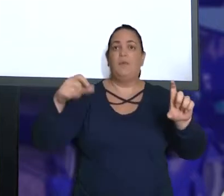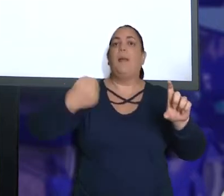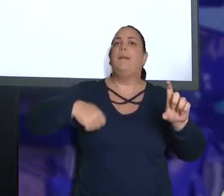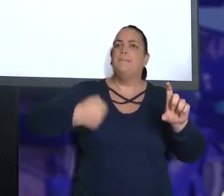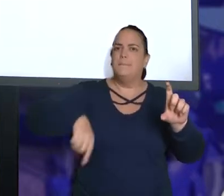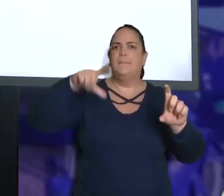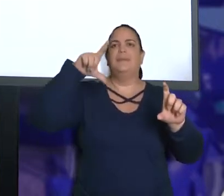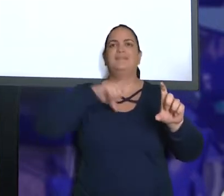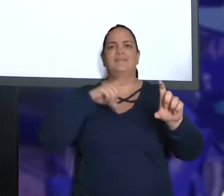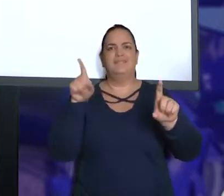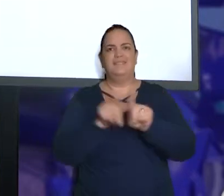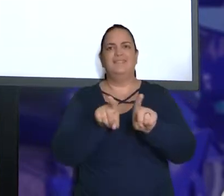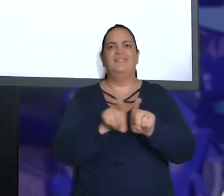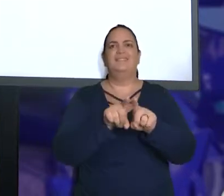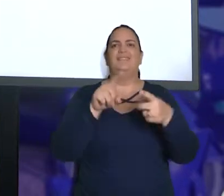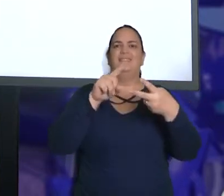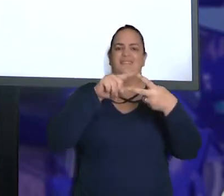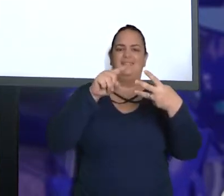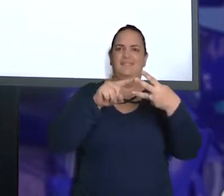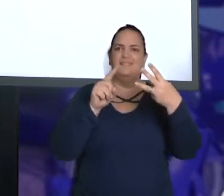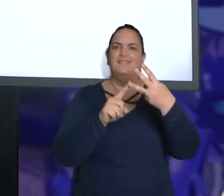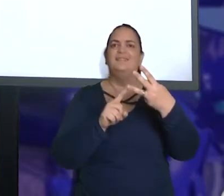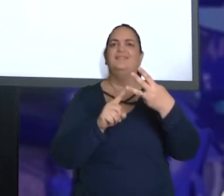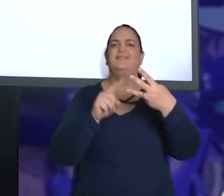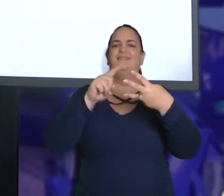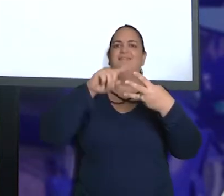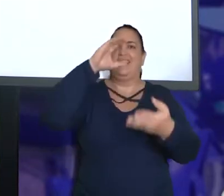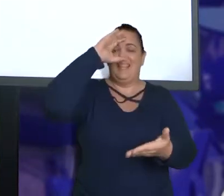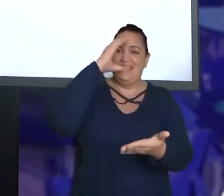necessário, sim, ter uma tese, ter argumentos e